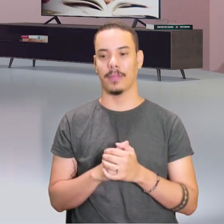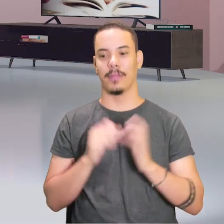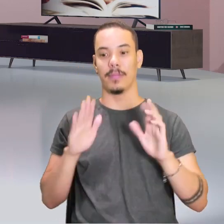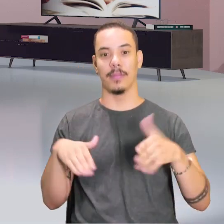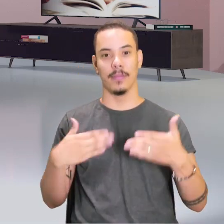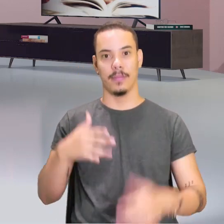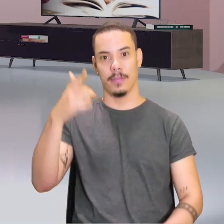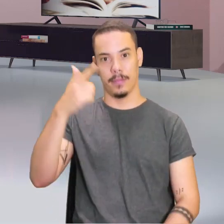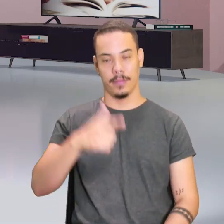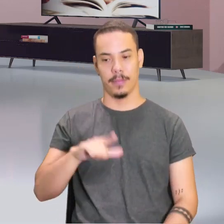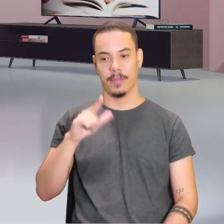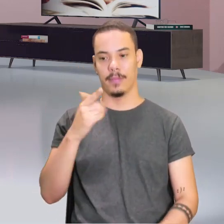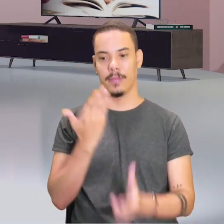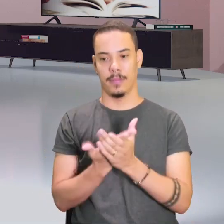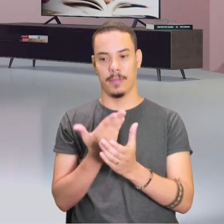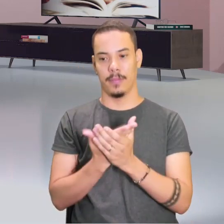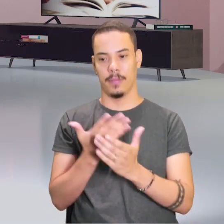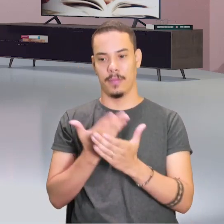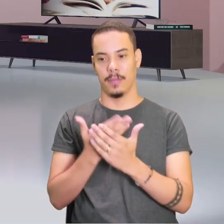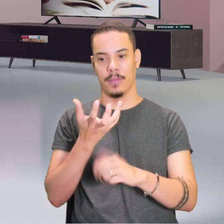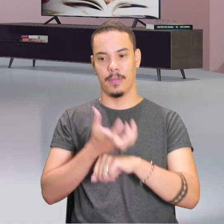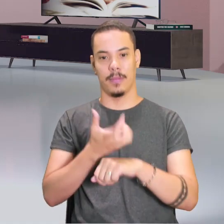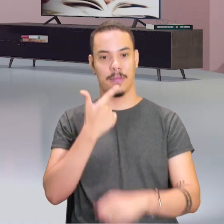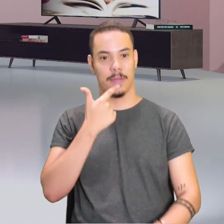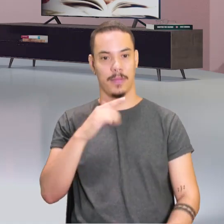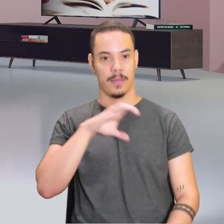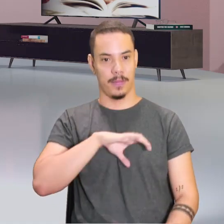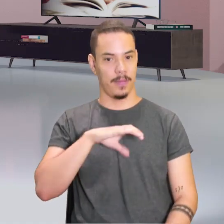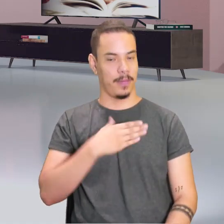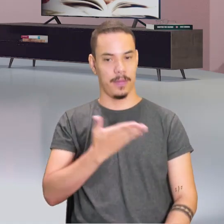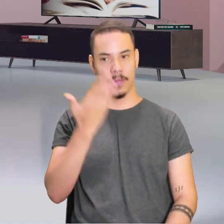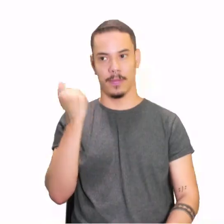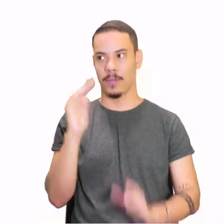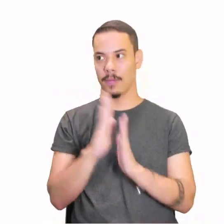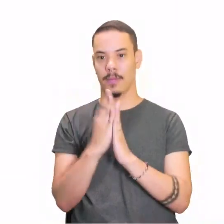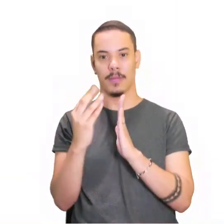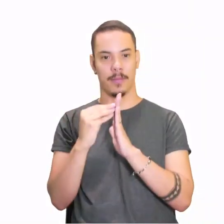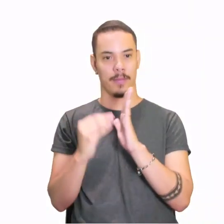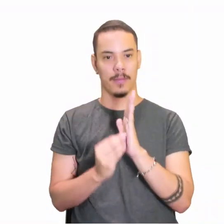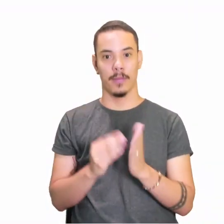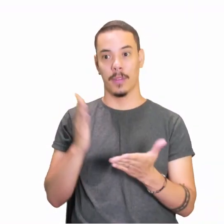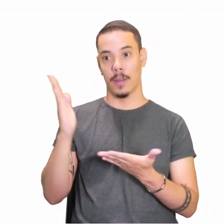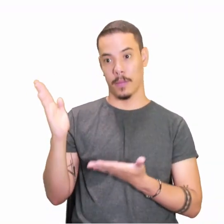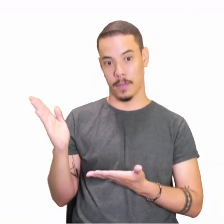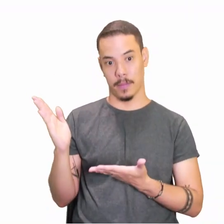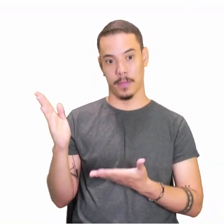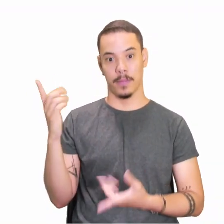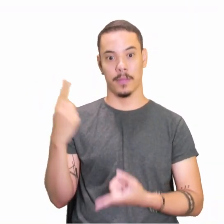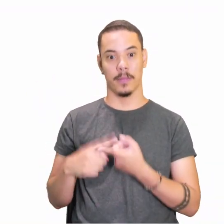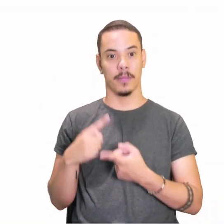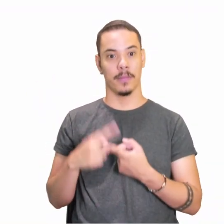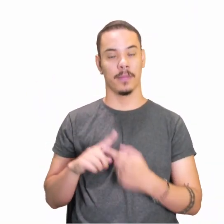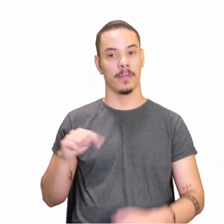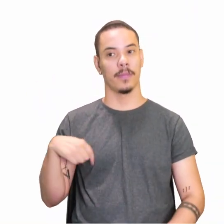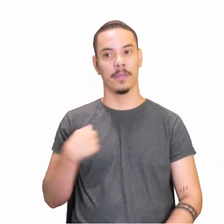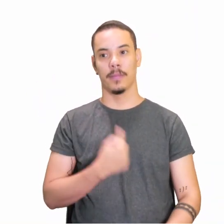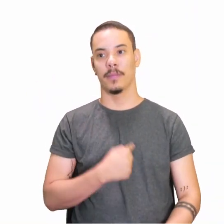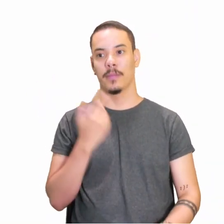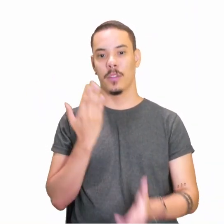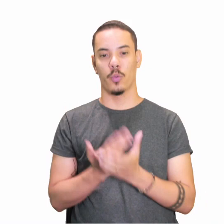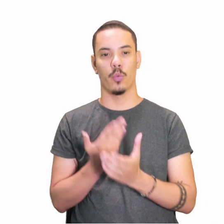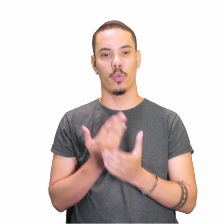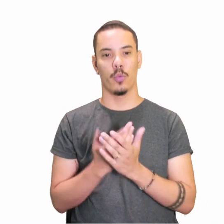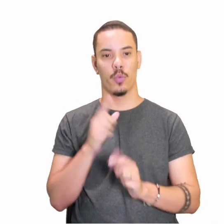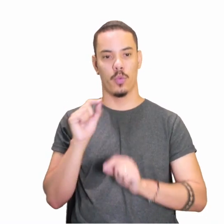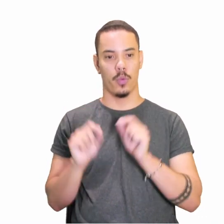aí para mais uma aula de língua portuguesa? Então vamos para a nossa agenda. Vamos aí de olho, porque nós vamos tomar nota e vamos estudar, olha